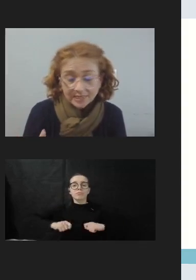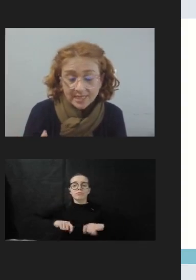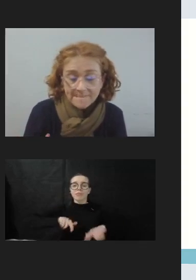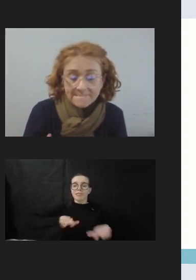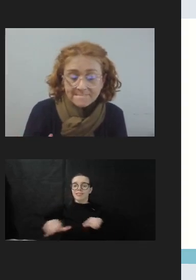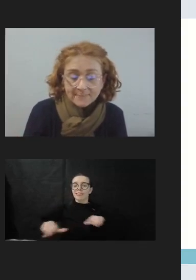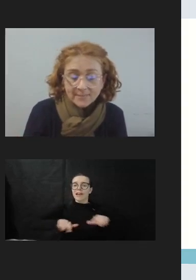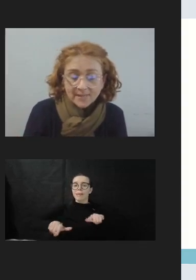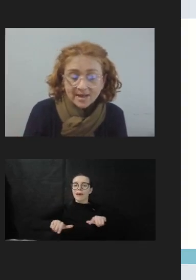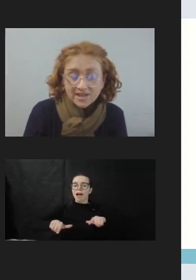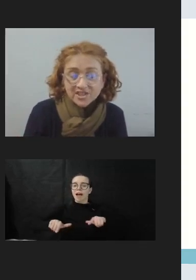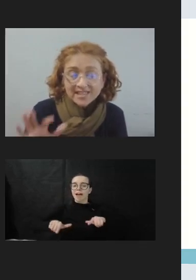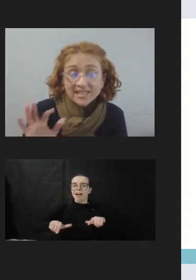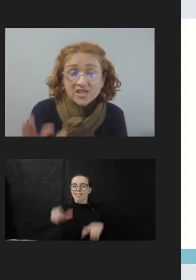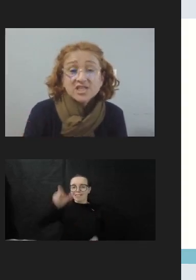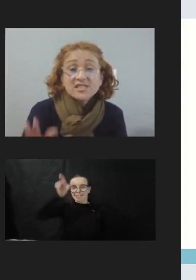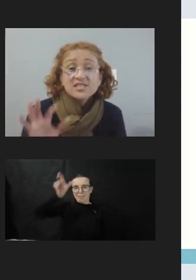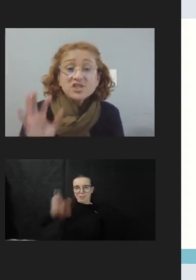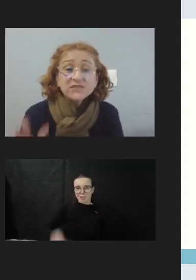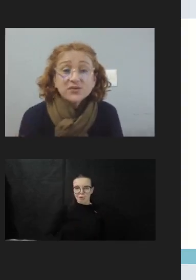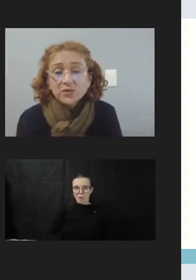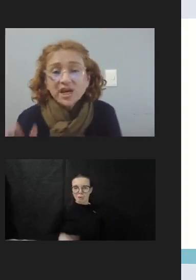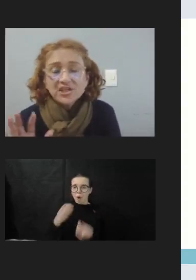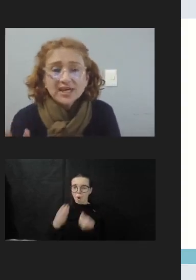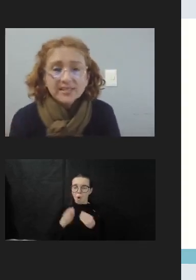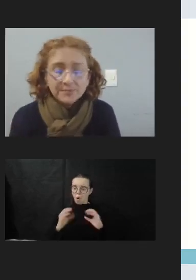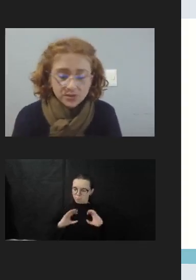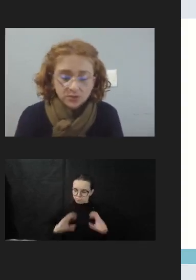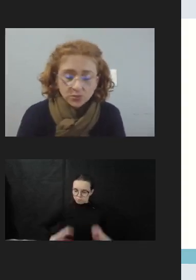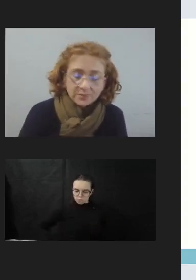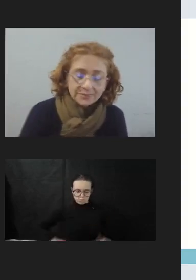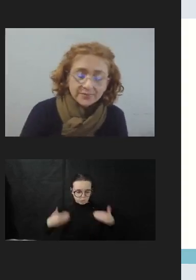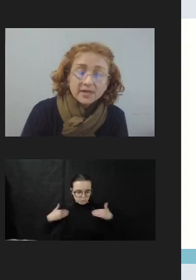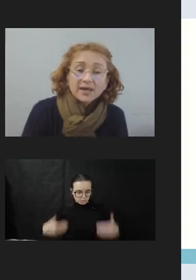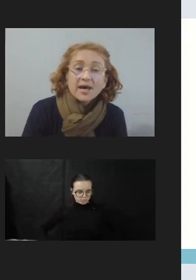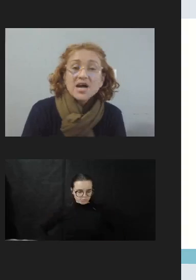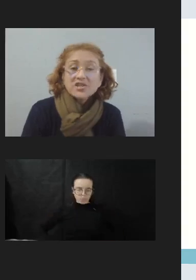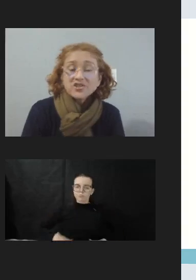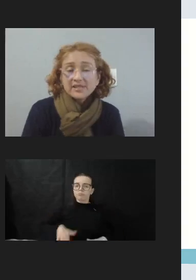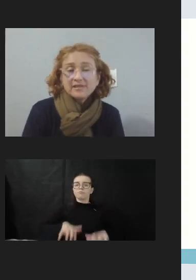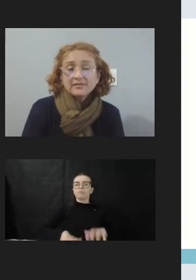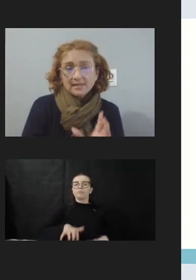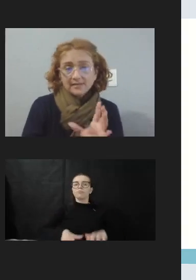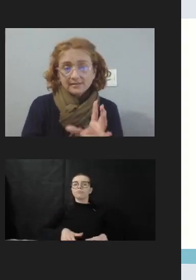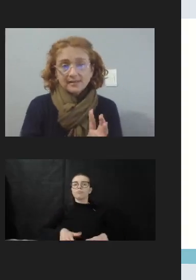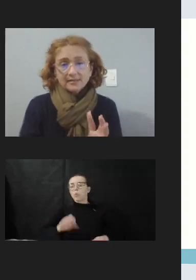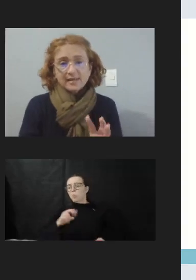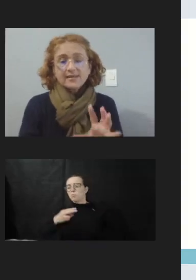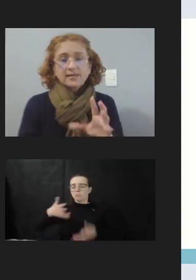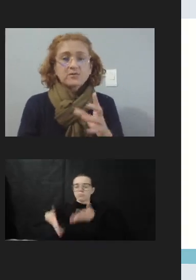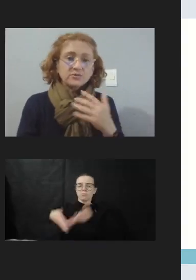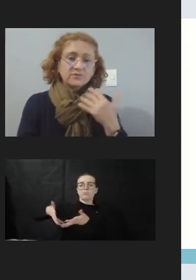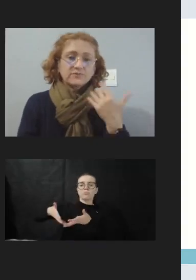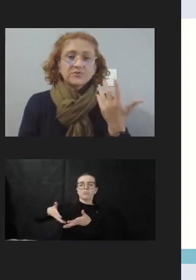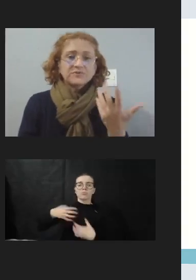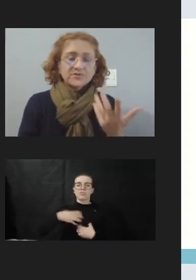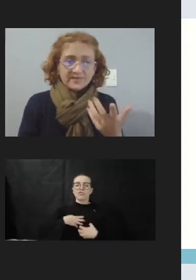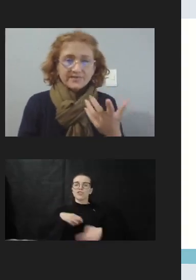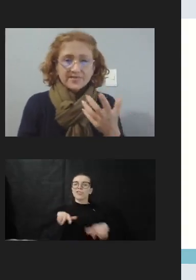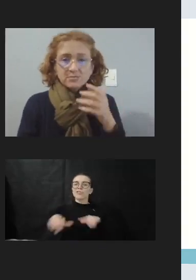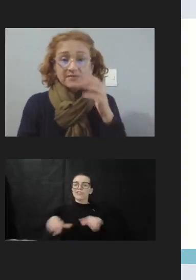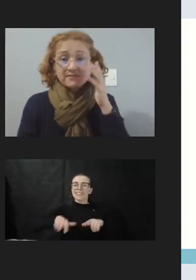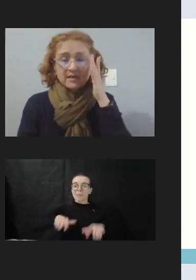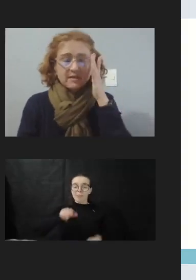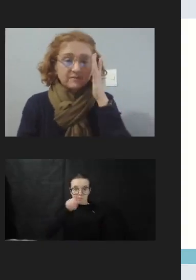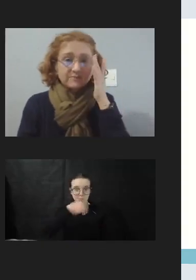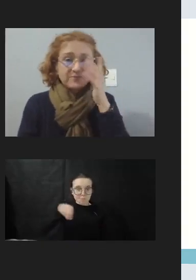trabalho, né? As características individuais de cada pessoa. A gente tem que entender que quando você vai